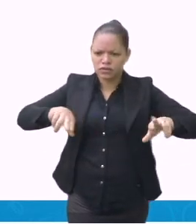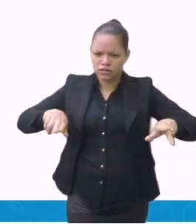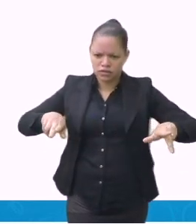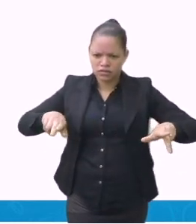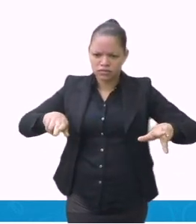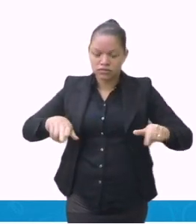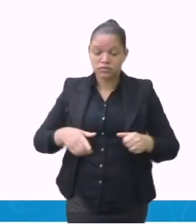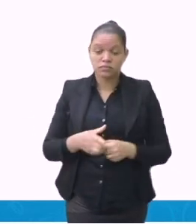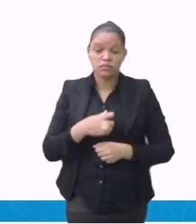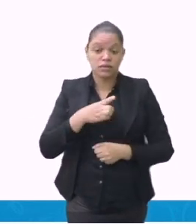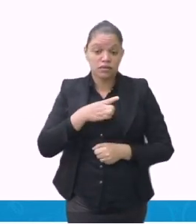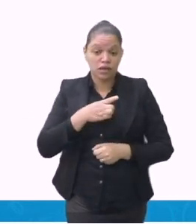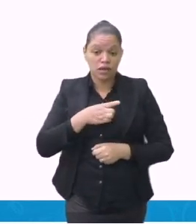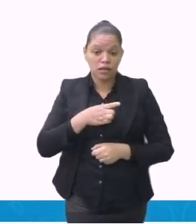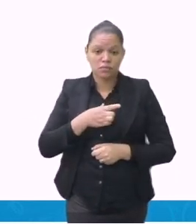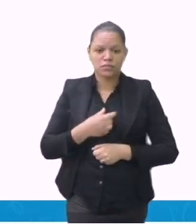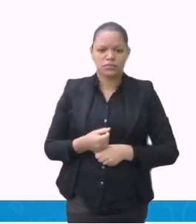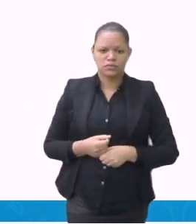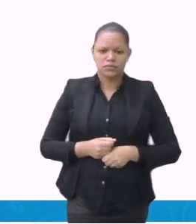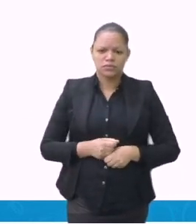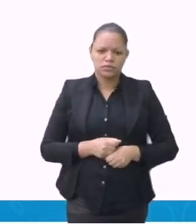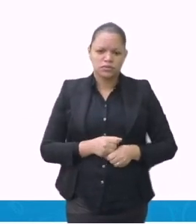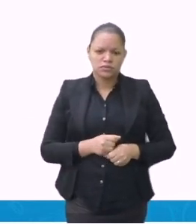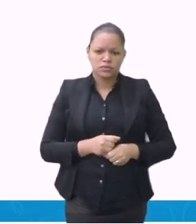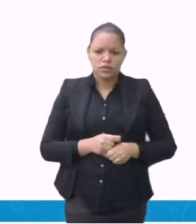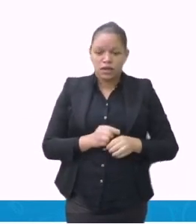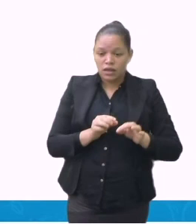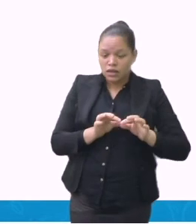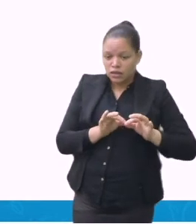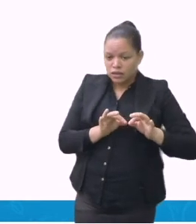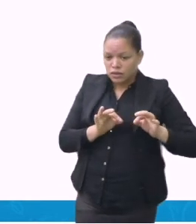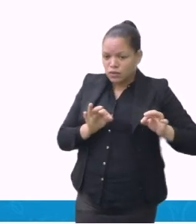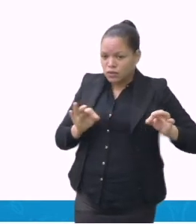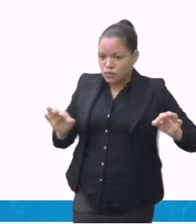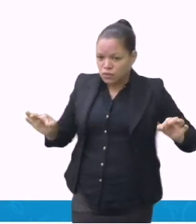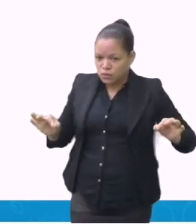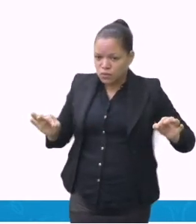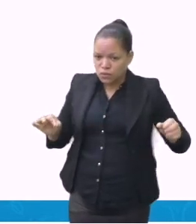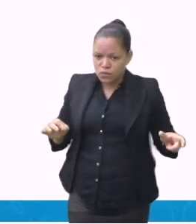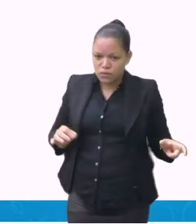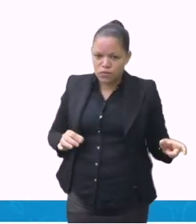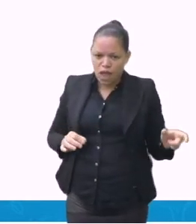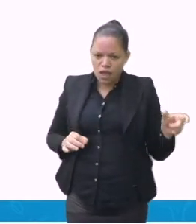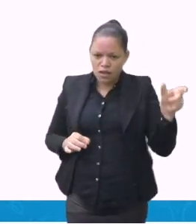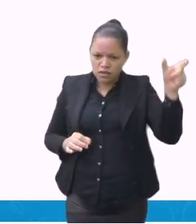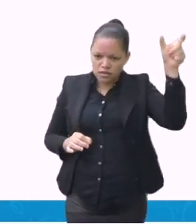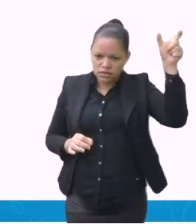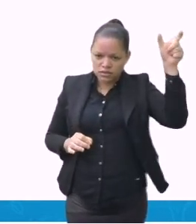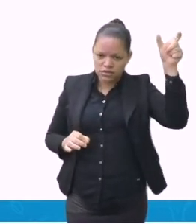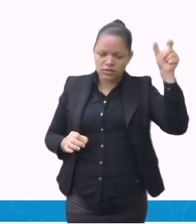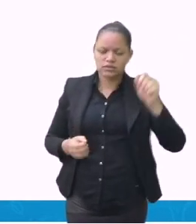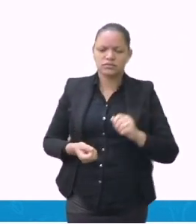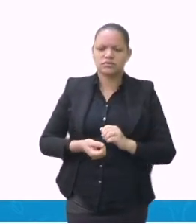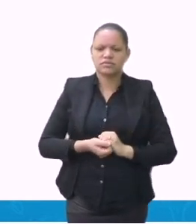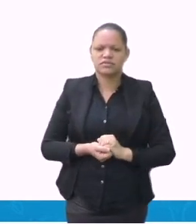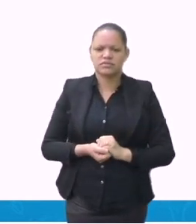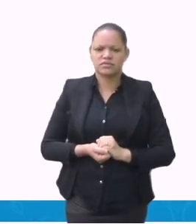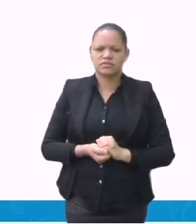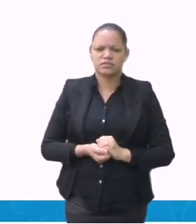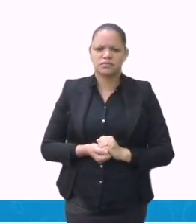as linhas de 0, de 1 a 10, tanto nas colunas quanto nas linhas.